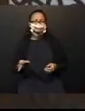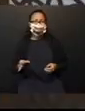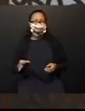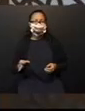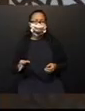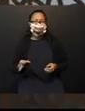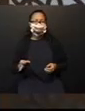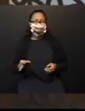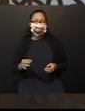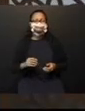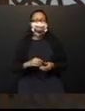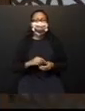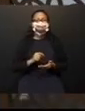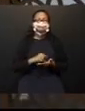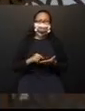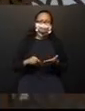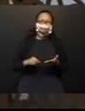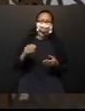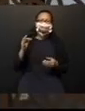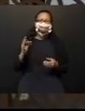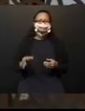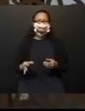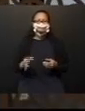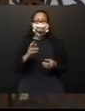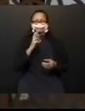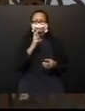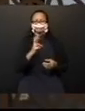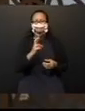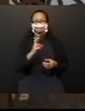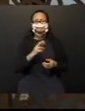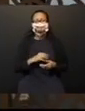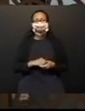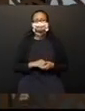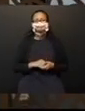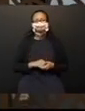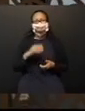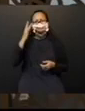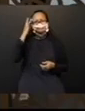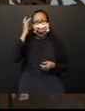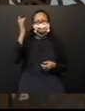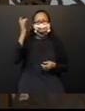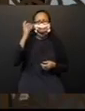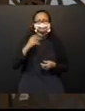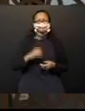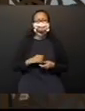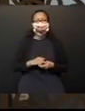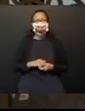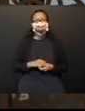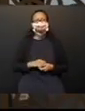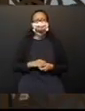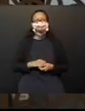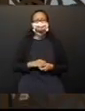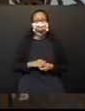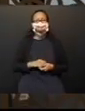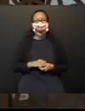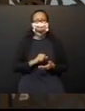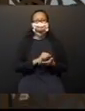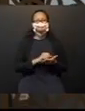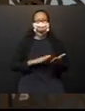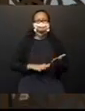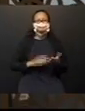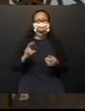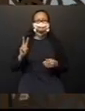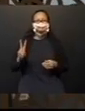quadradinho o resultado correto que eu achei. Fácil, né, moçada? A 2 tem o